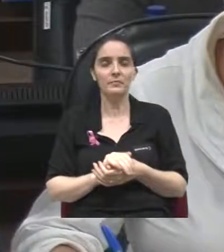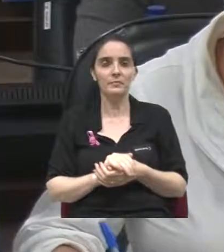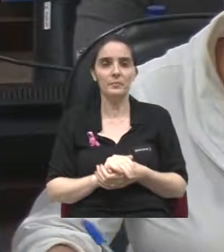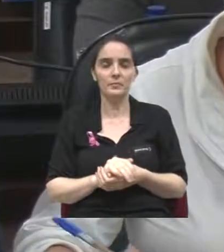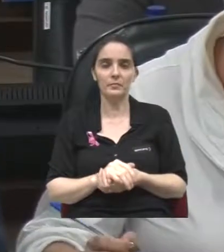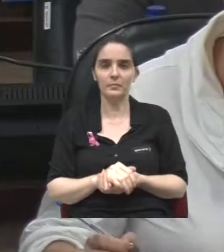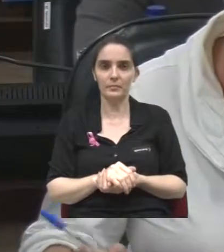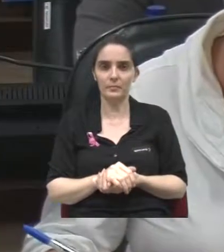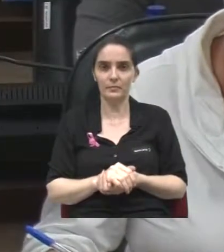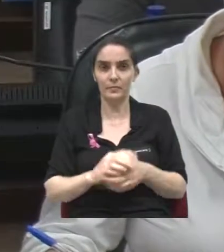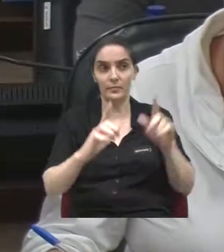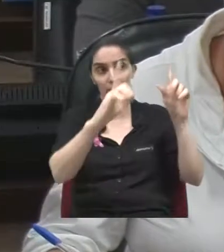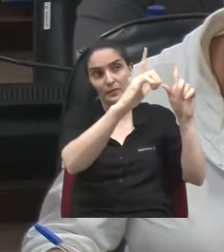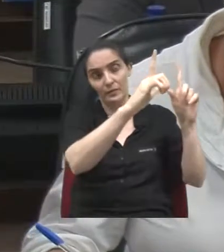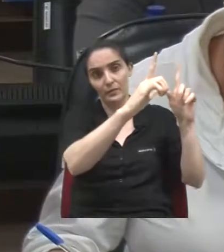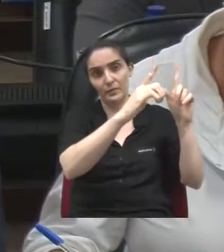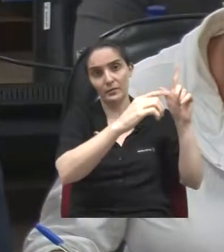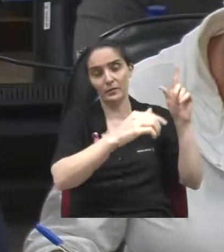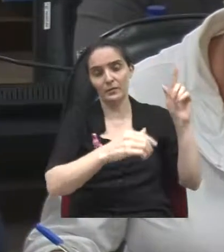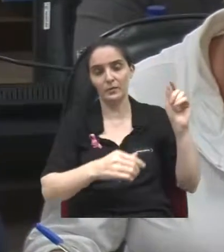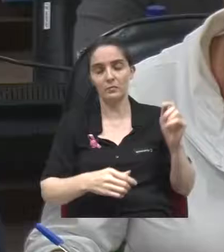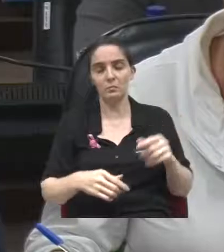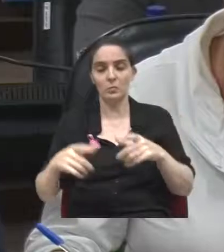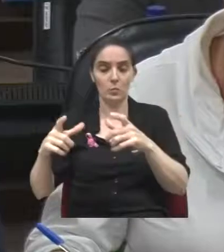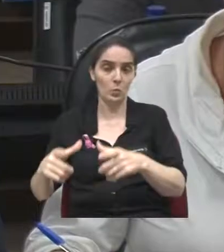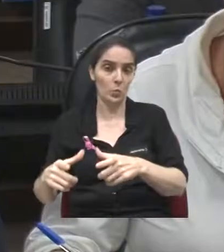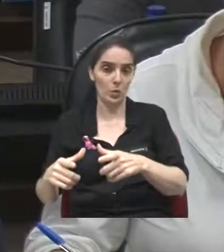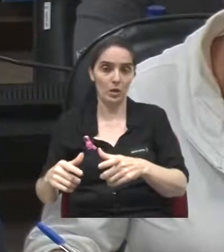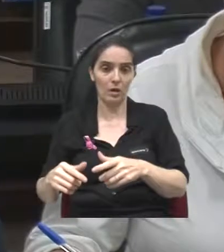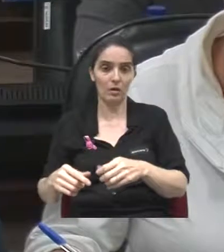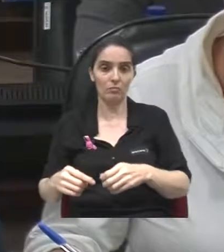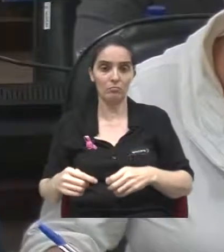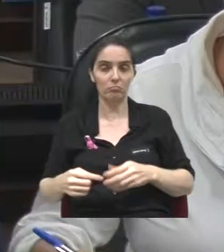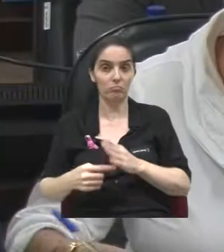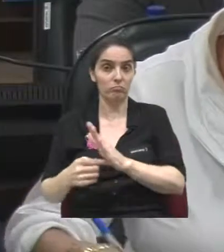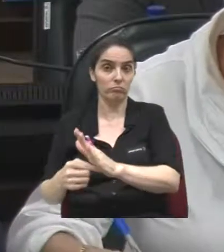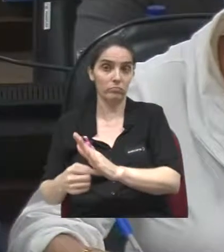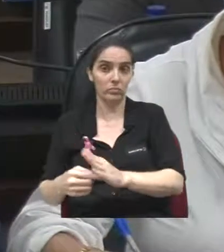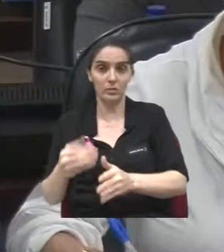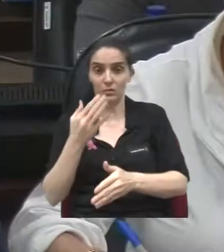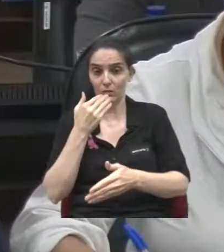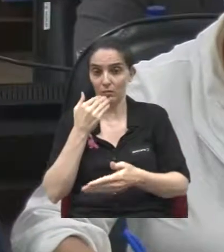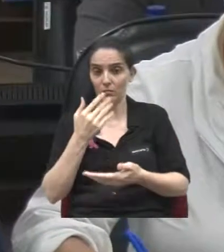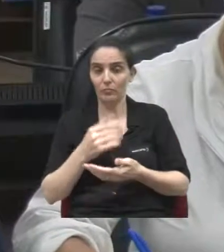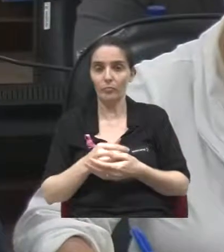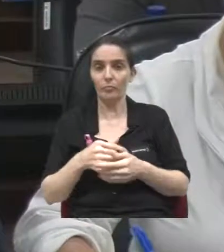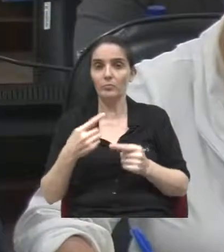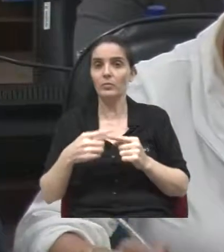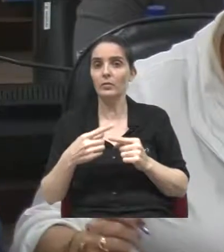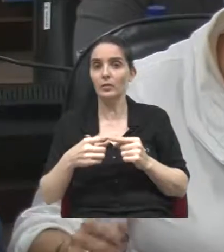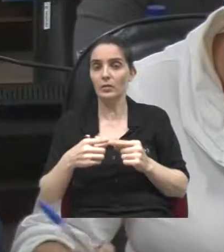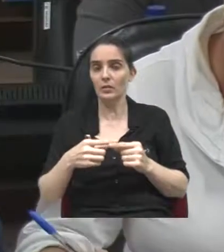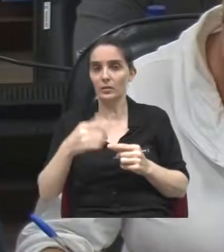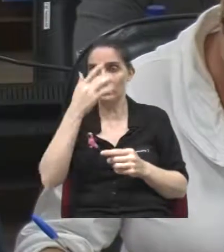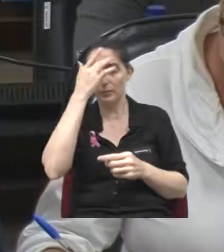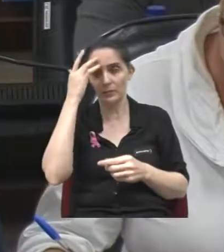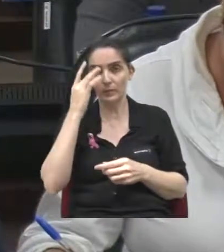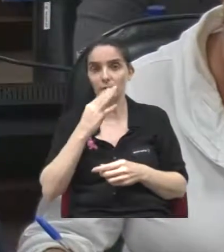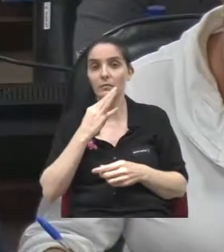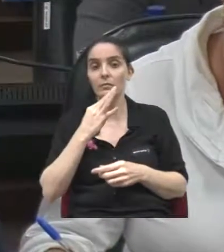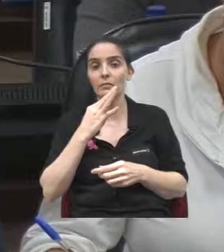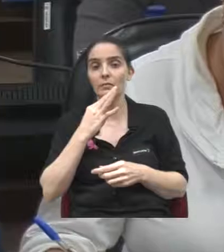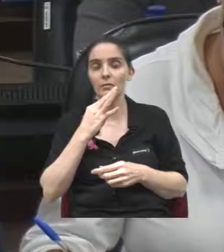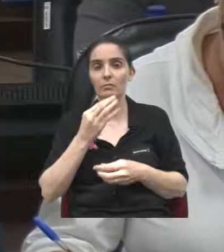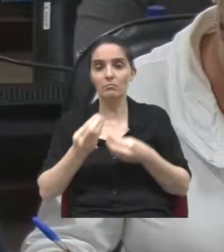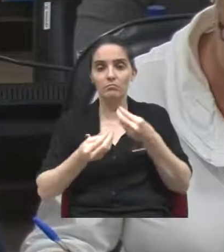públicos onde se serve a alimentação, para poder a pessoa ter o conhecimento de como desengasgar